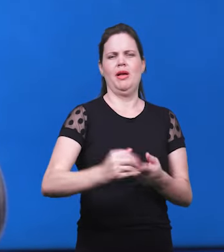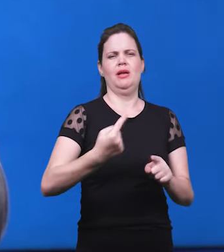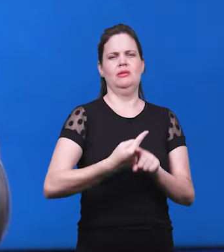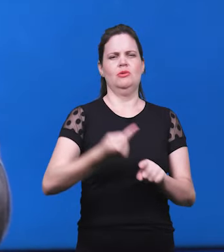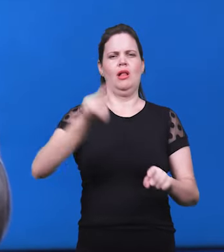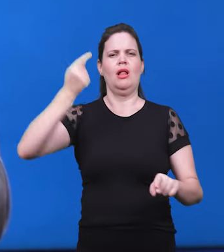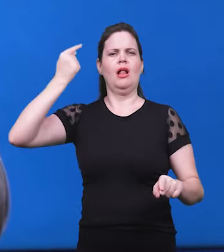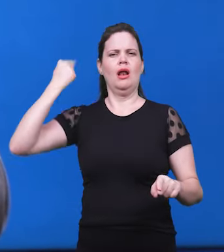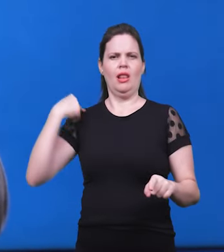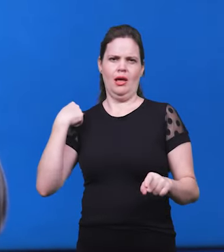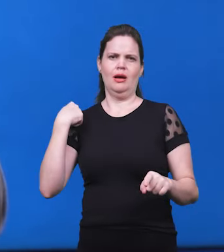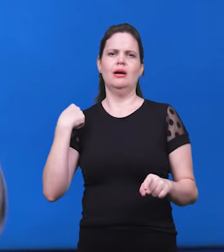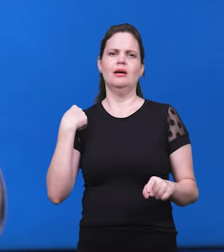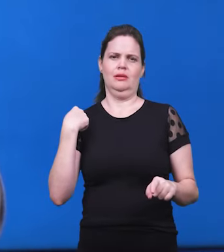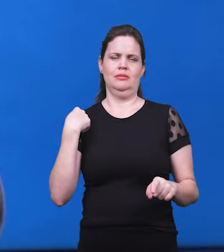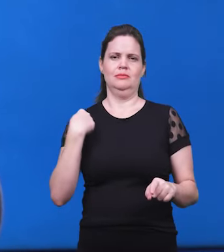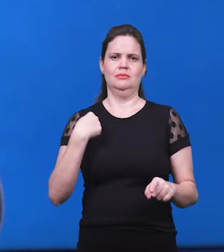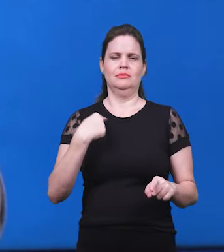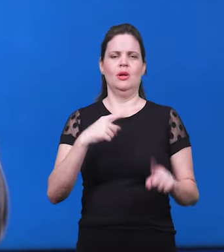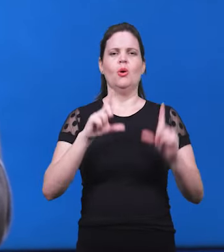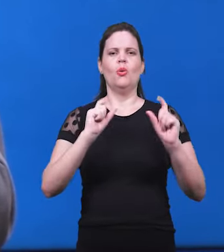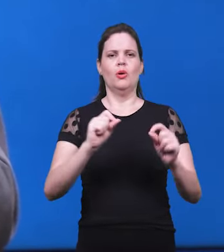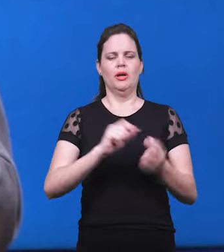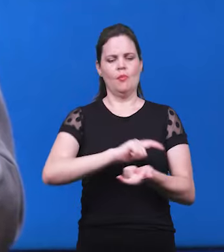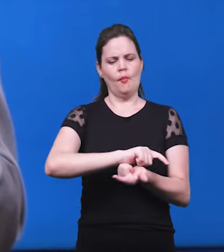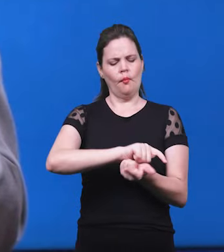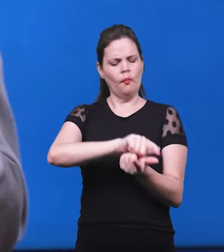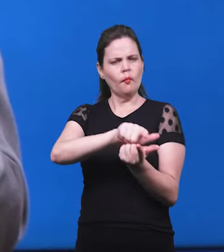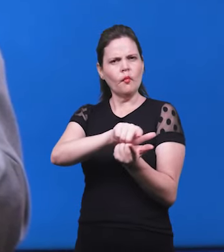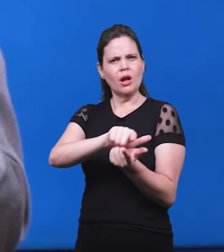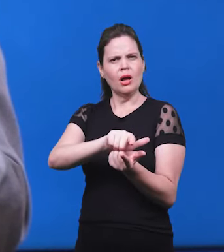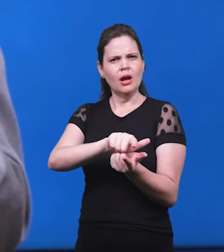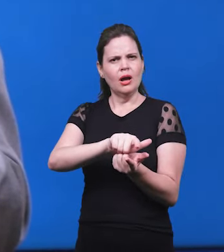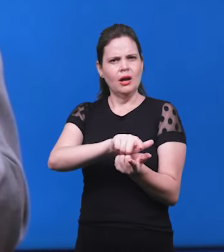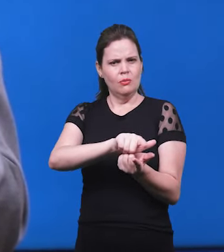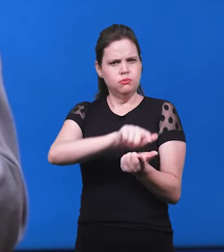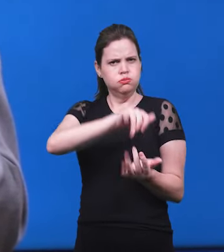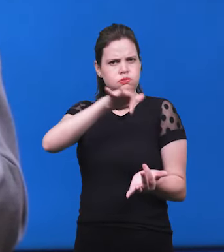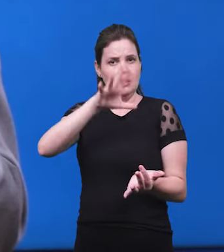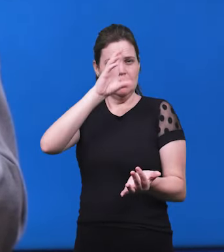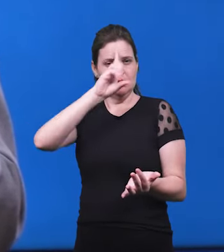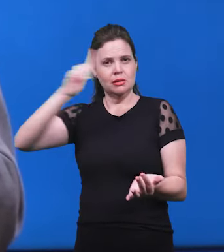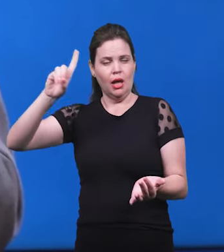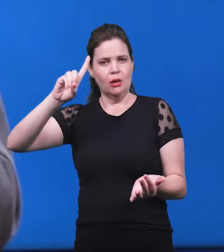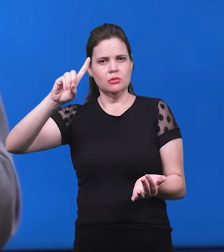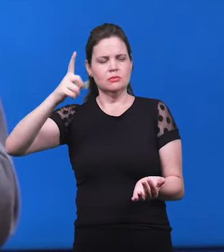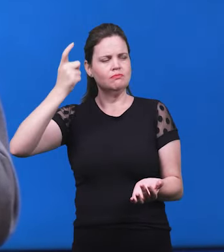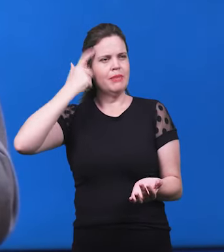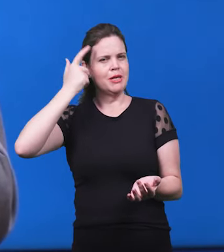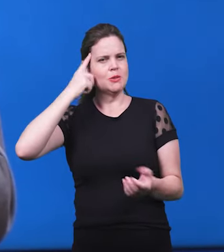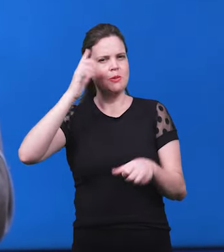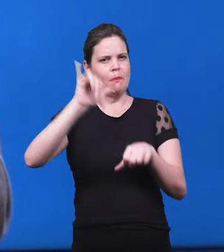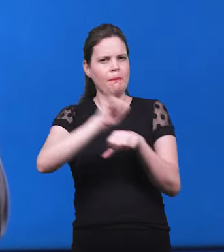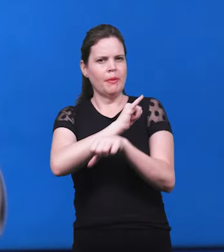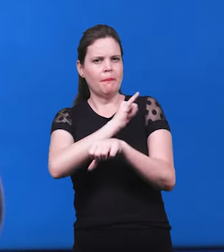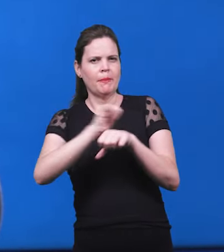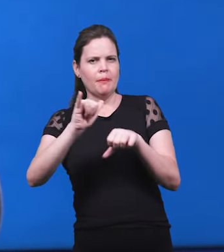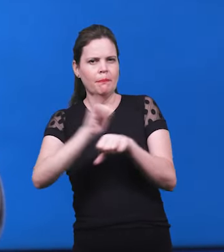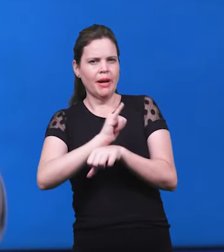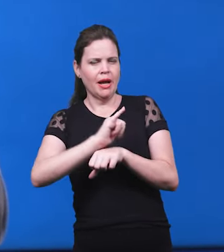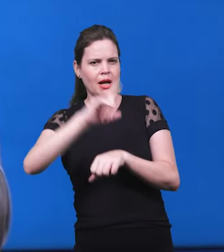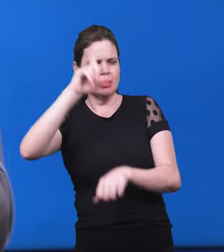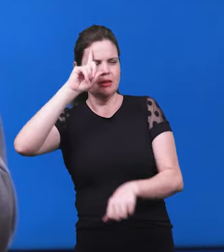escrito em leis do universo, o Senhor sempre planejou a sua palavra, mas Ele não apenas